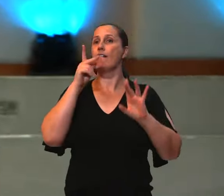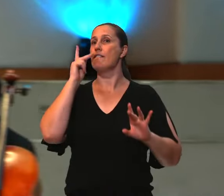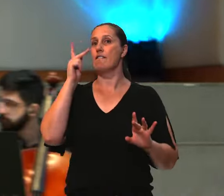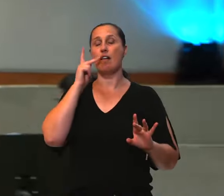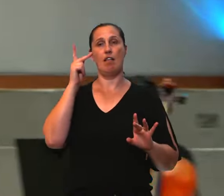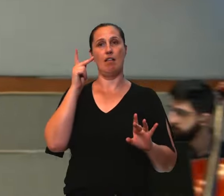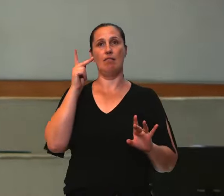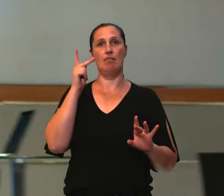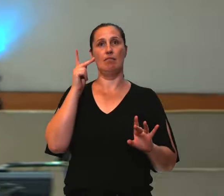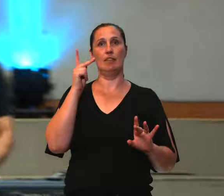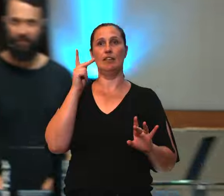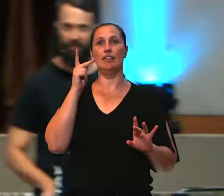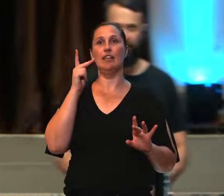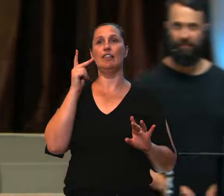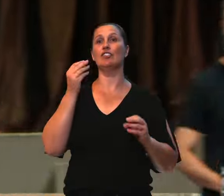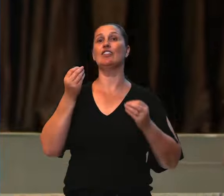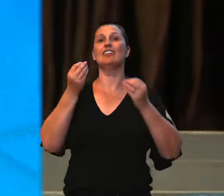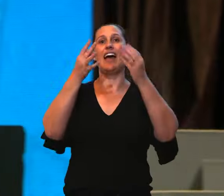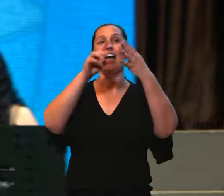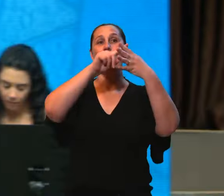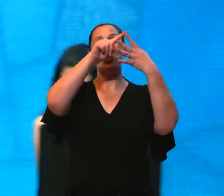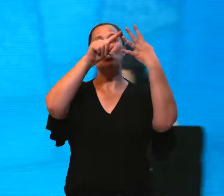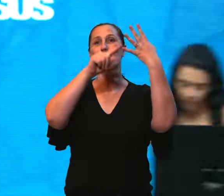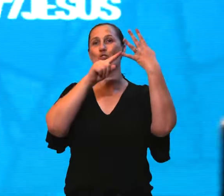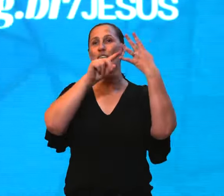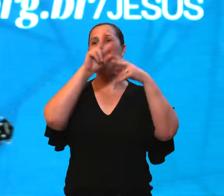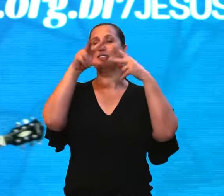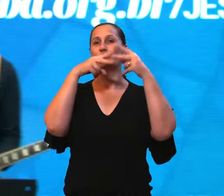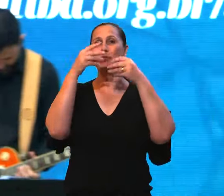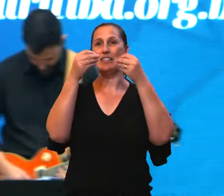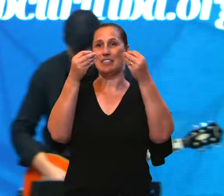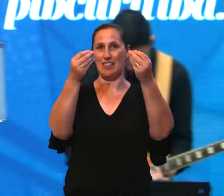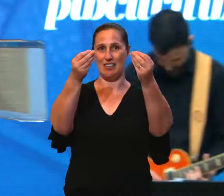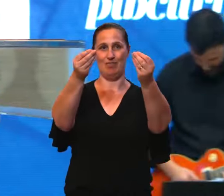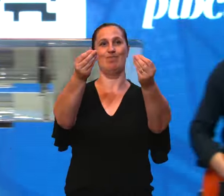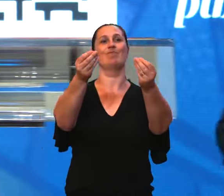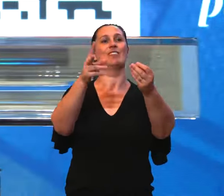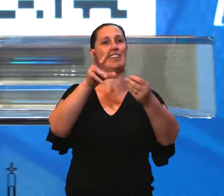dará esses quatro presentes igreja fica intercedendo